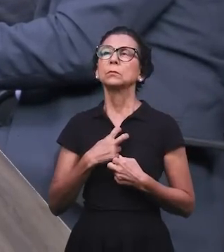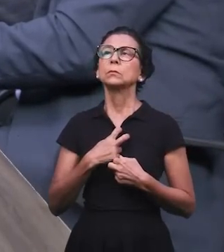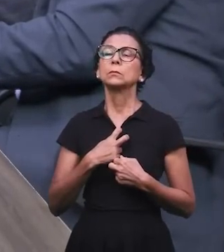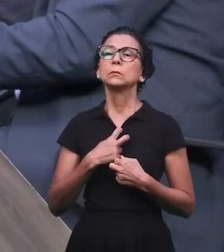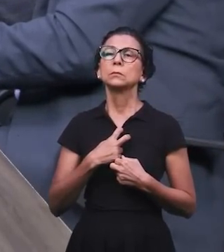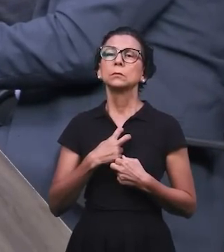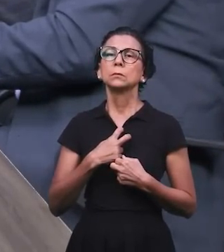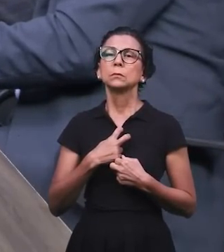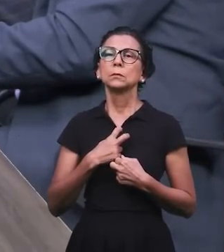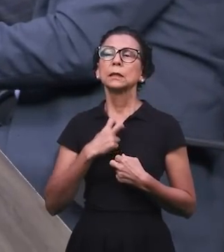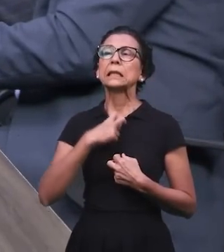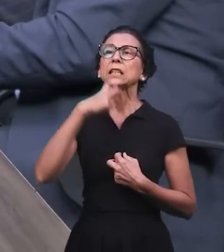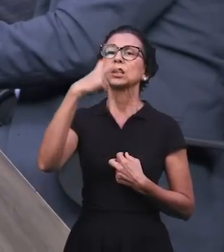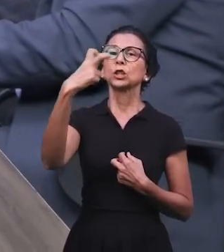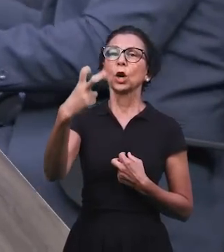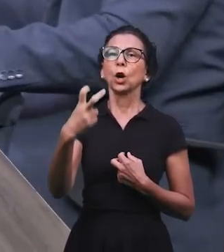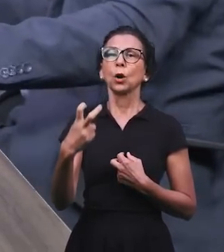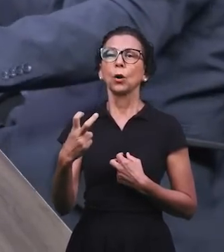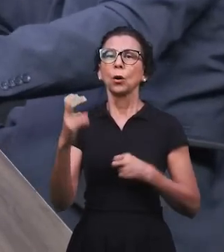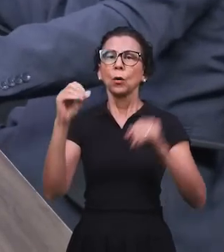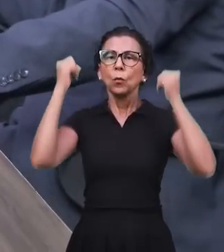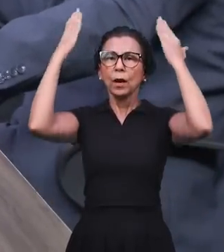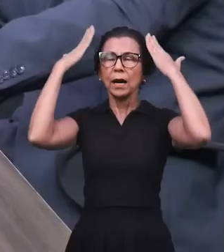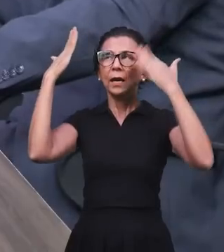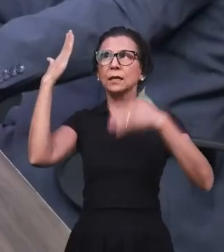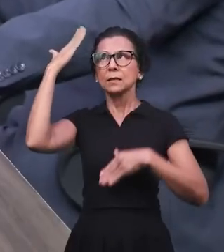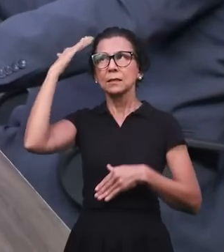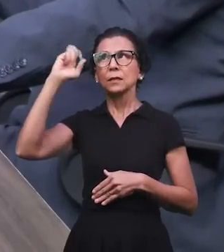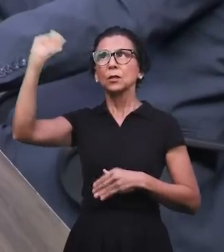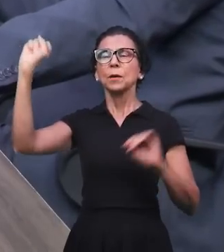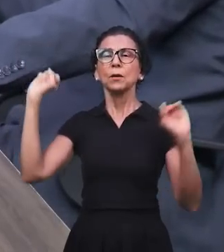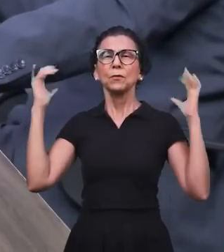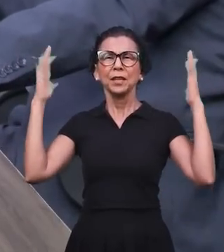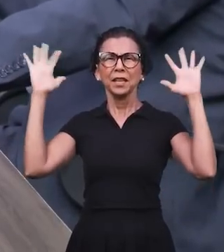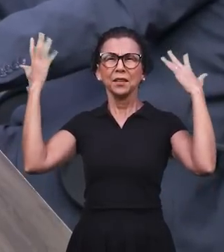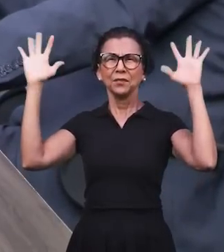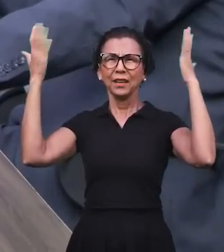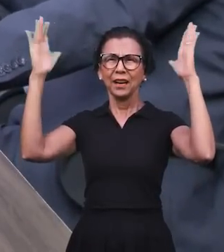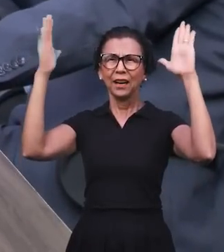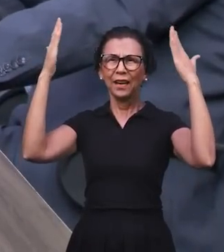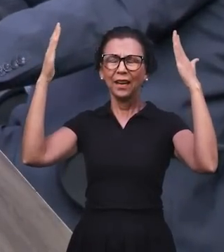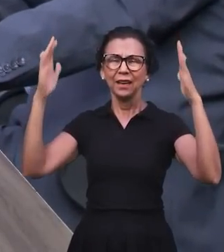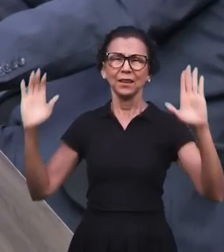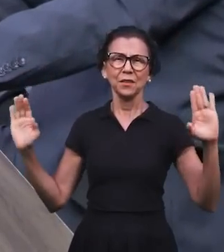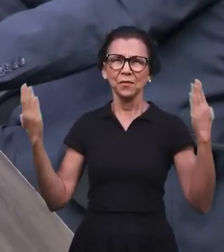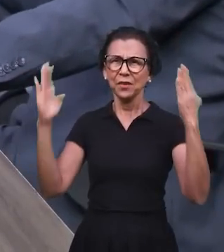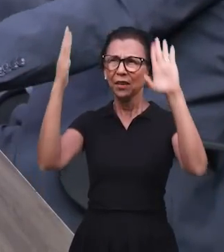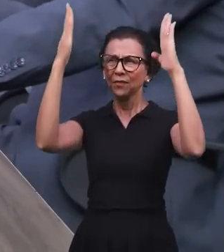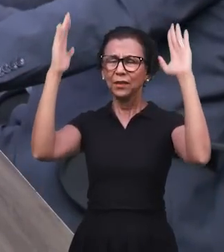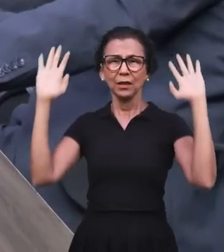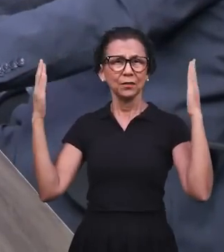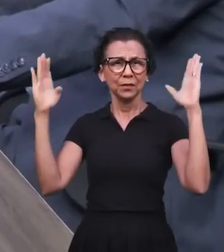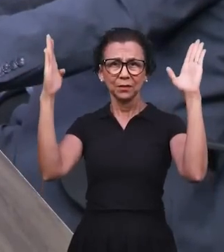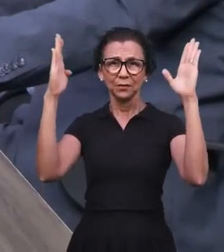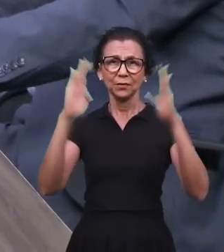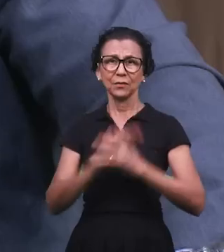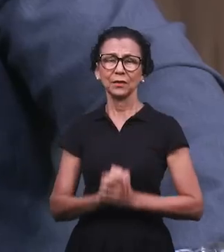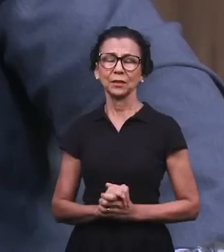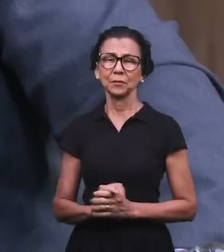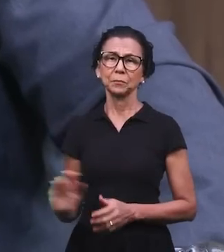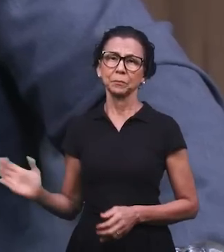né? Então, nós vivemos o trombetas e festas. Qual que é o resultado que